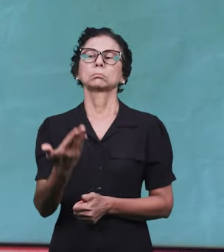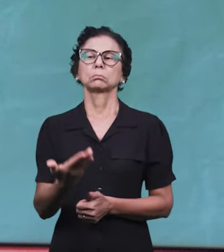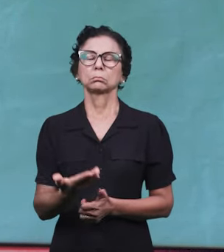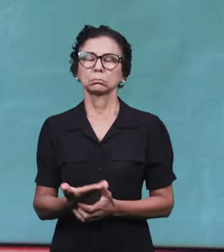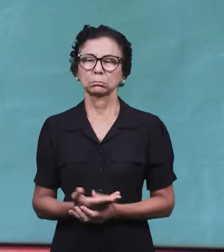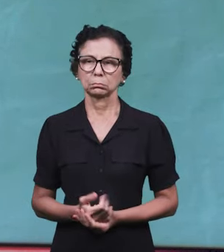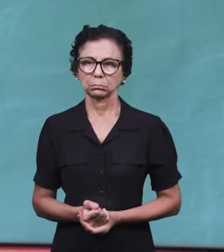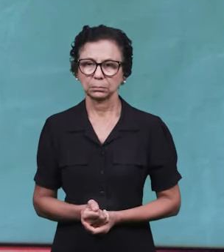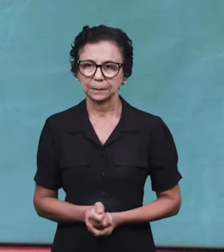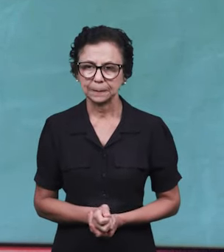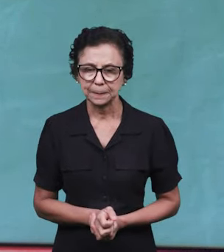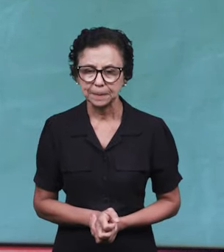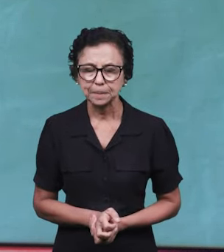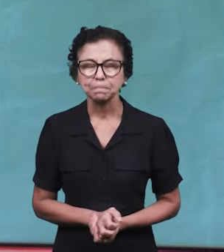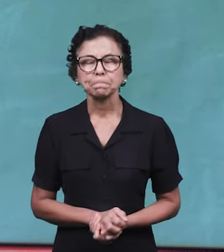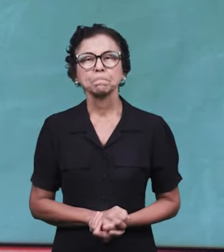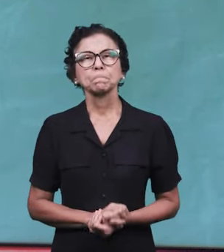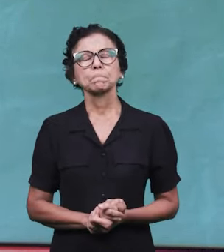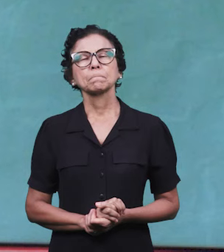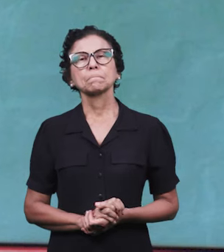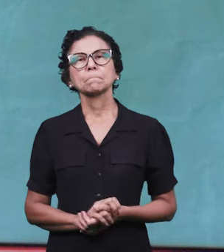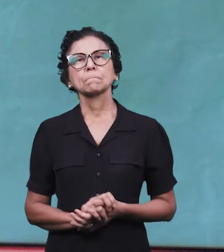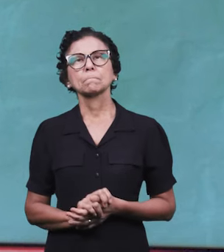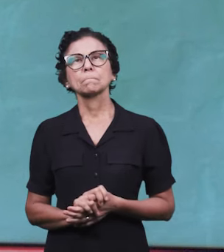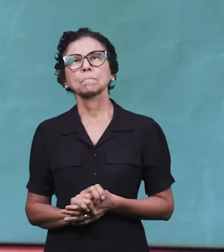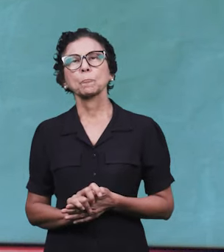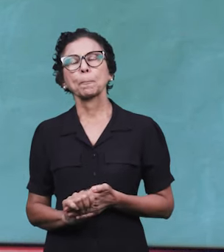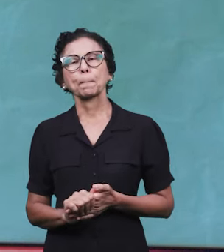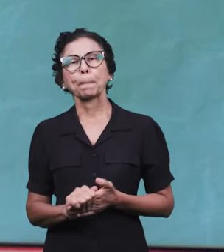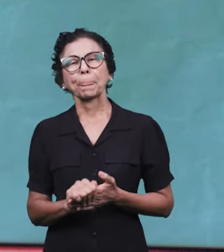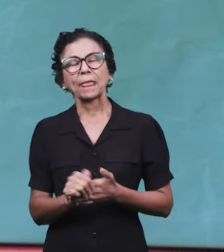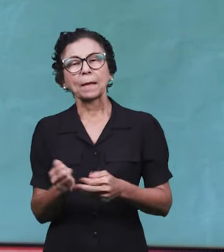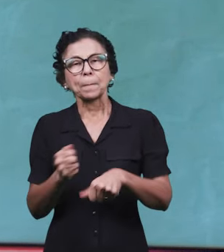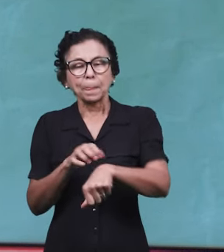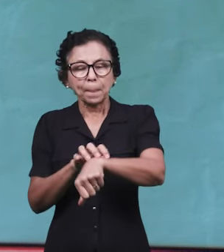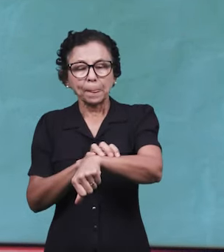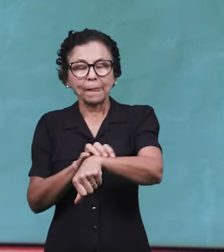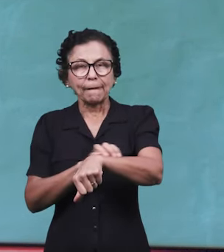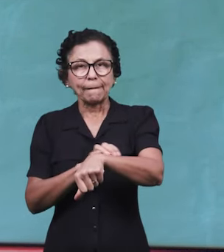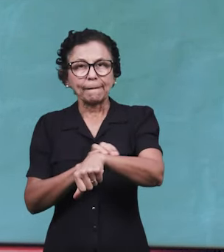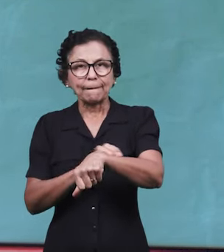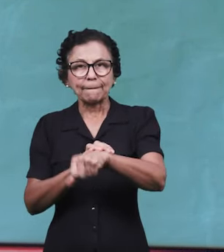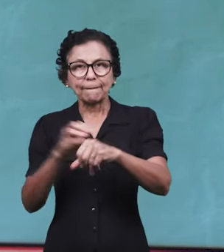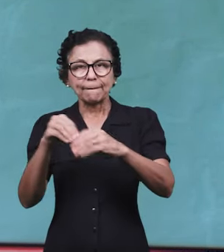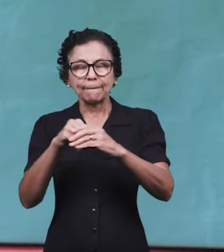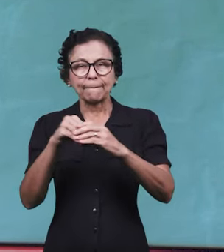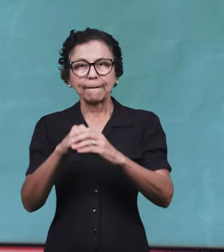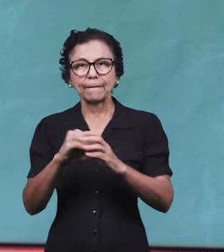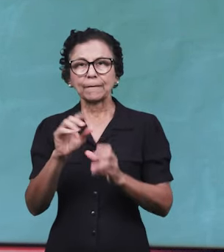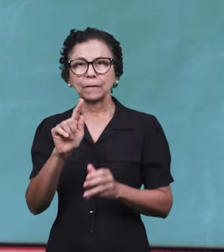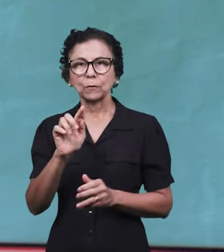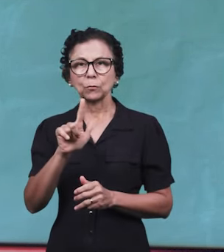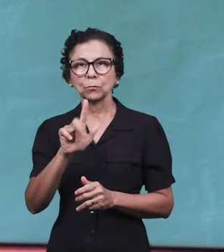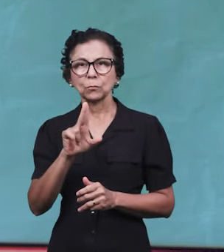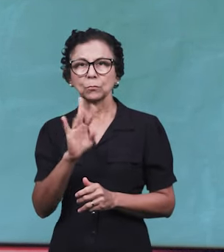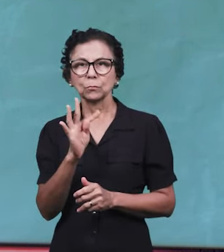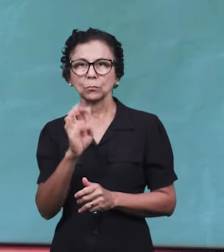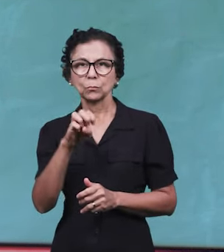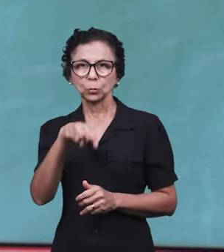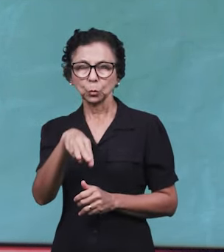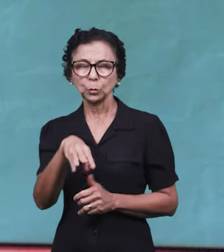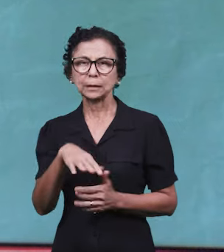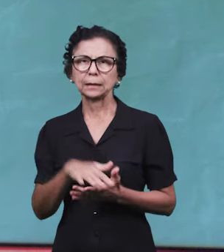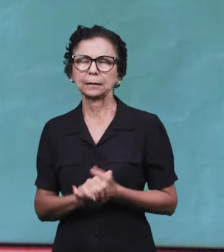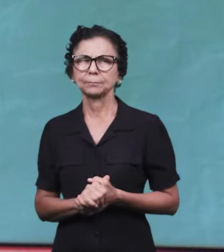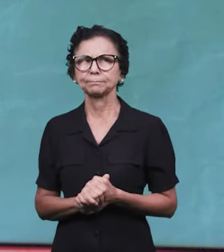glúten, ela ocorre da seguinte forma: as proteínas presentes no nutriente podem ser entendidas pelo